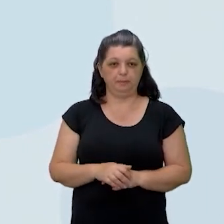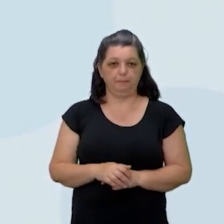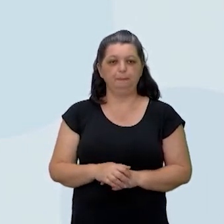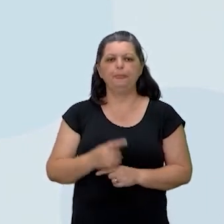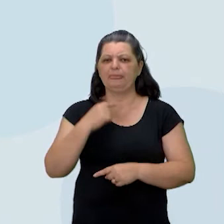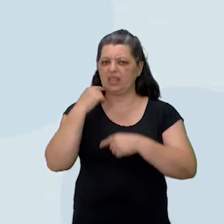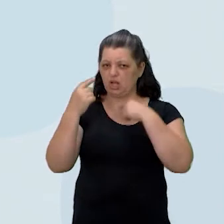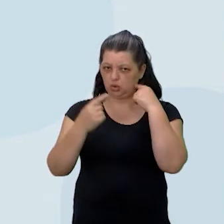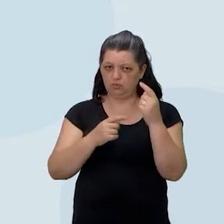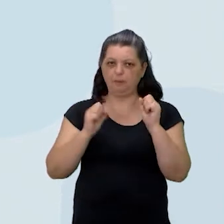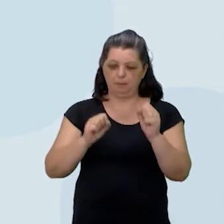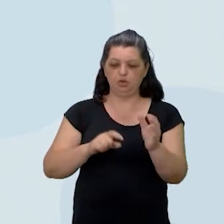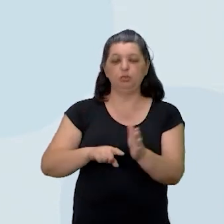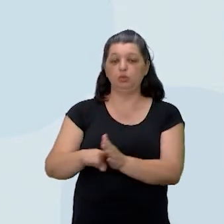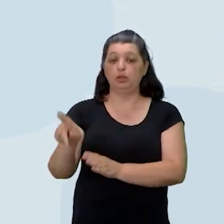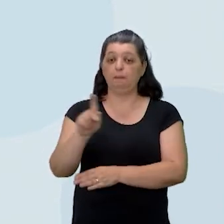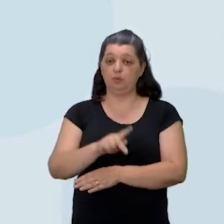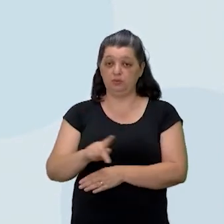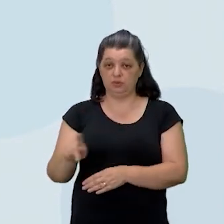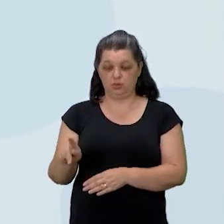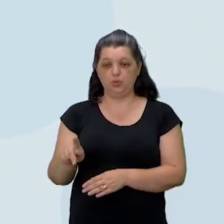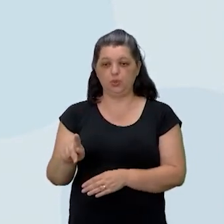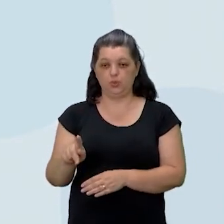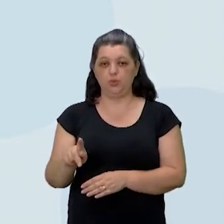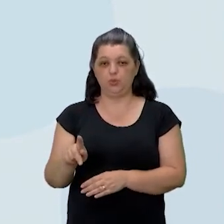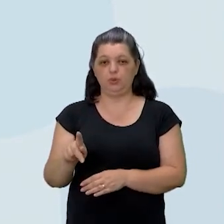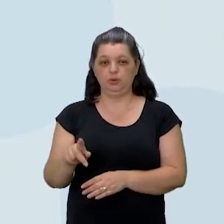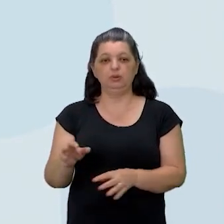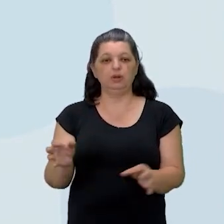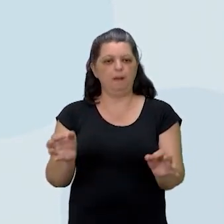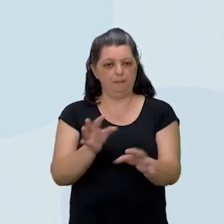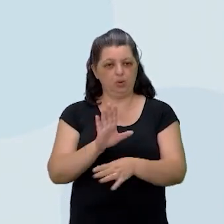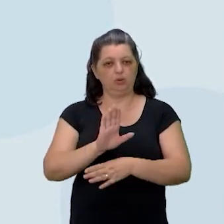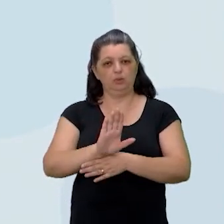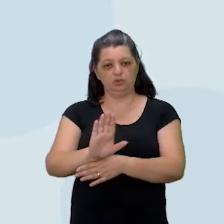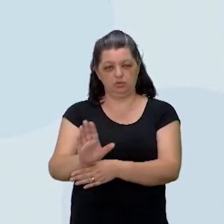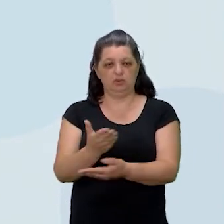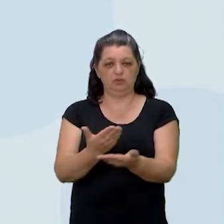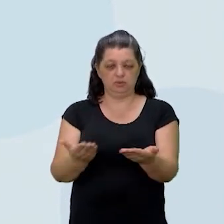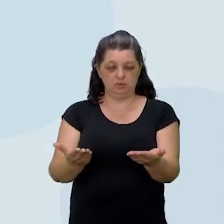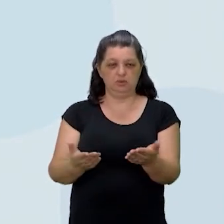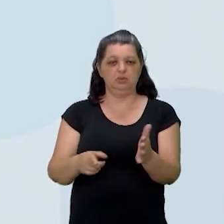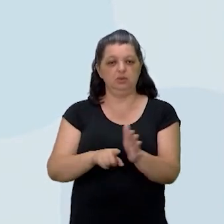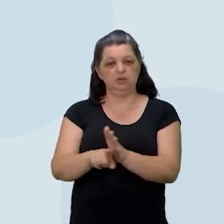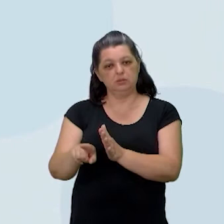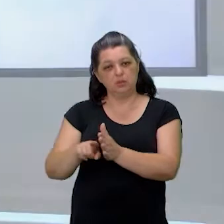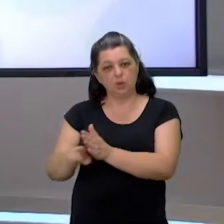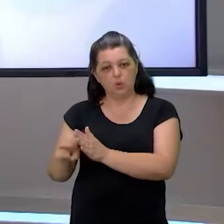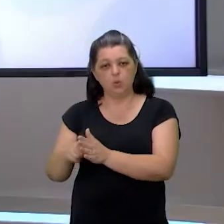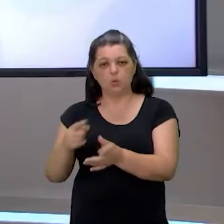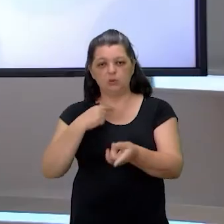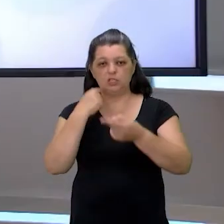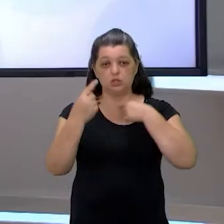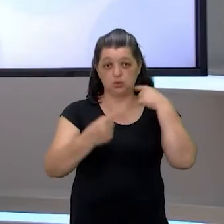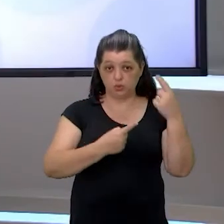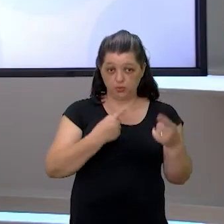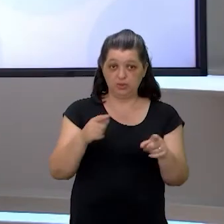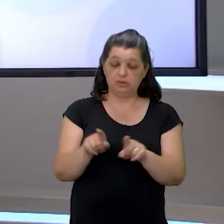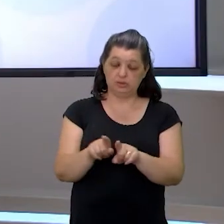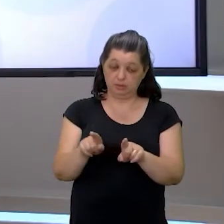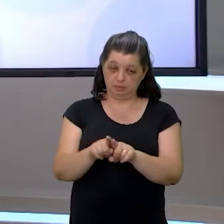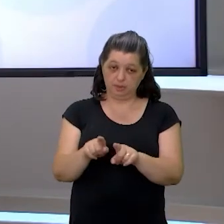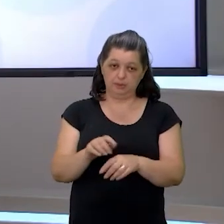seus professores que estão aí também para ajudá-los a responder as questões e as suas perguntas e